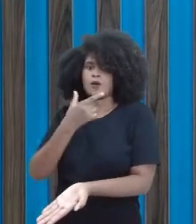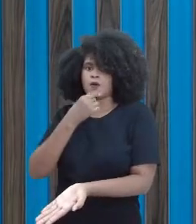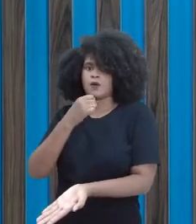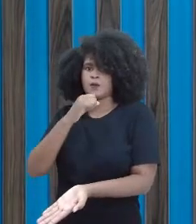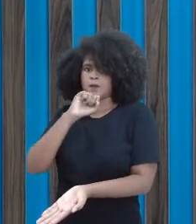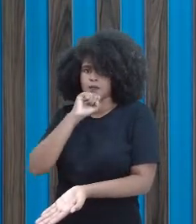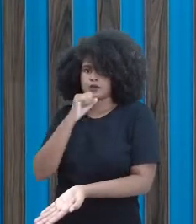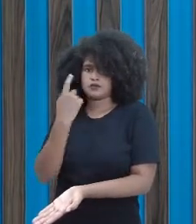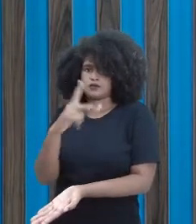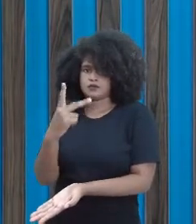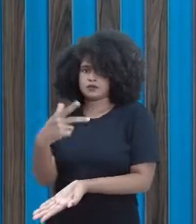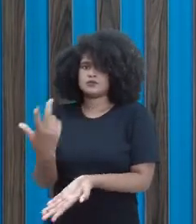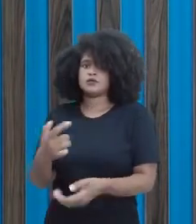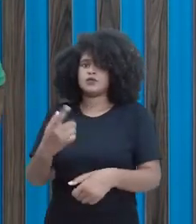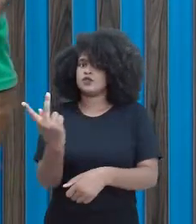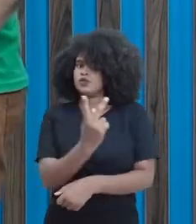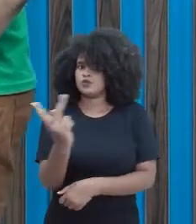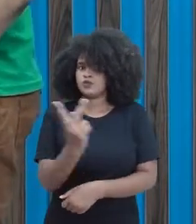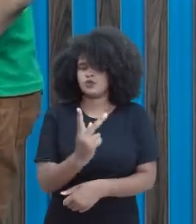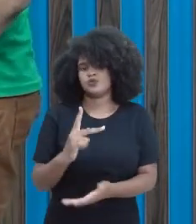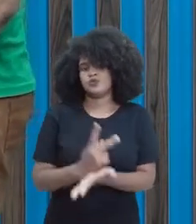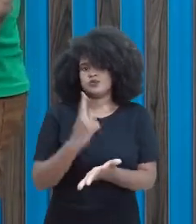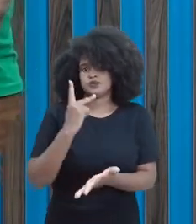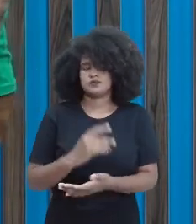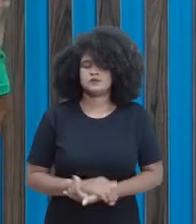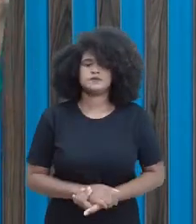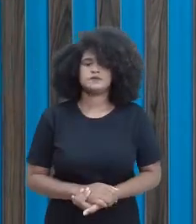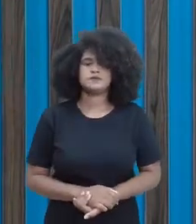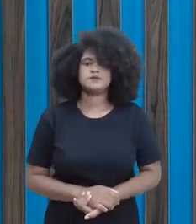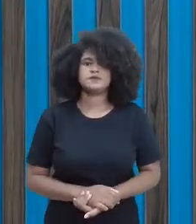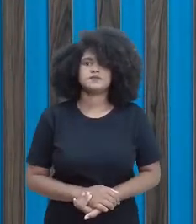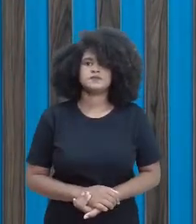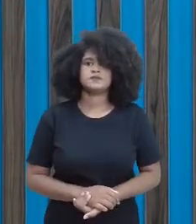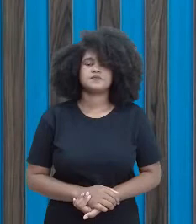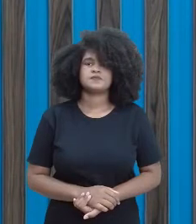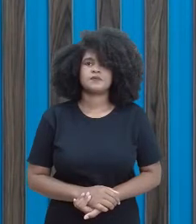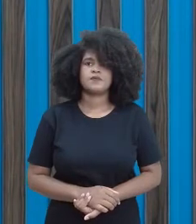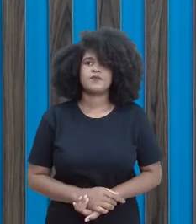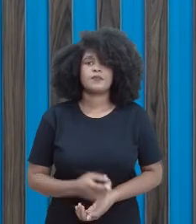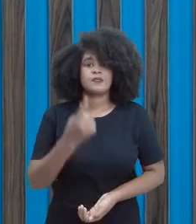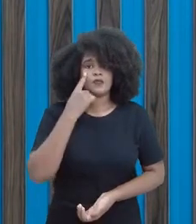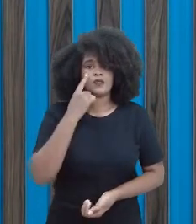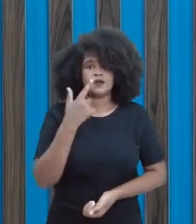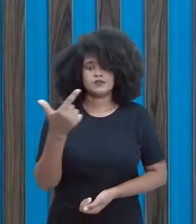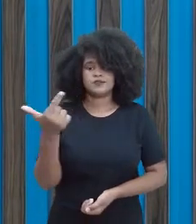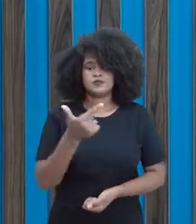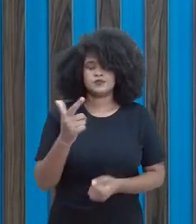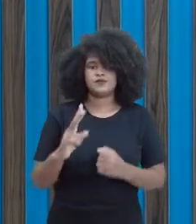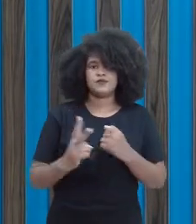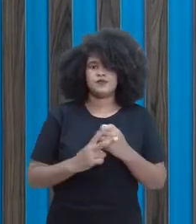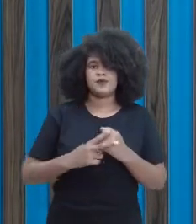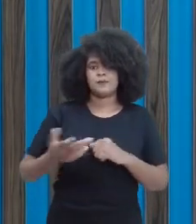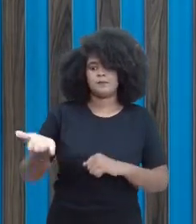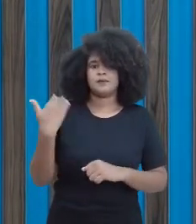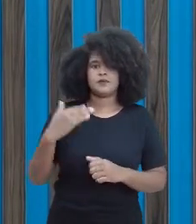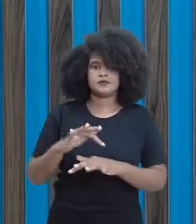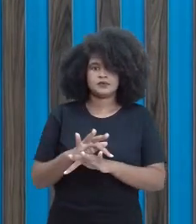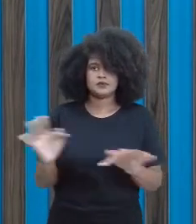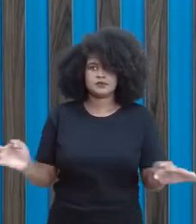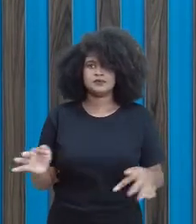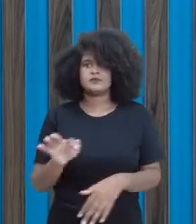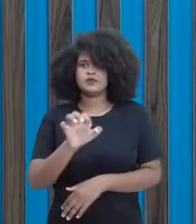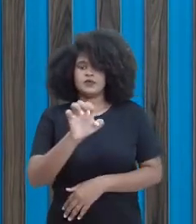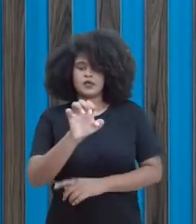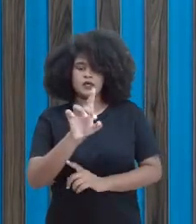aí das duas ações. E aí, ó, claro que o segundo verbo está no passado aqui simples, tá? Só é colocar o ED